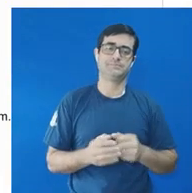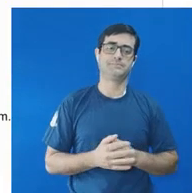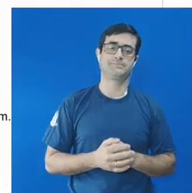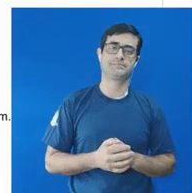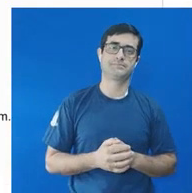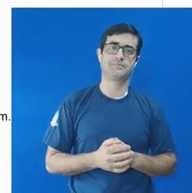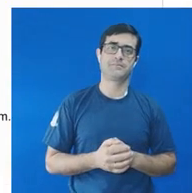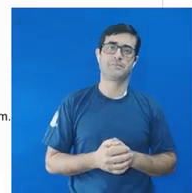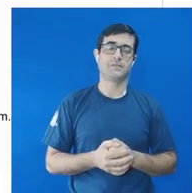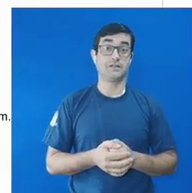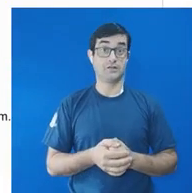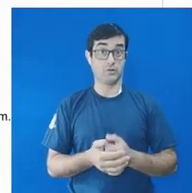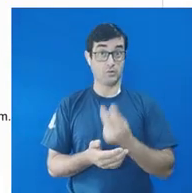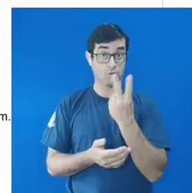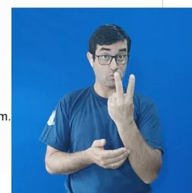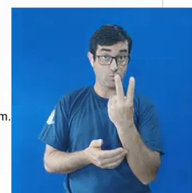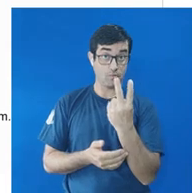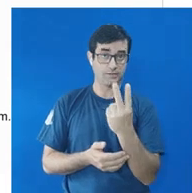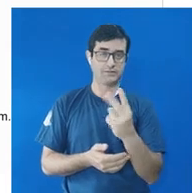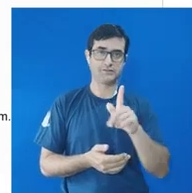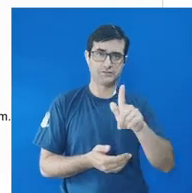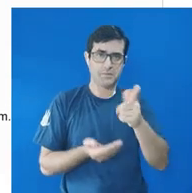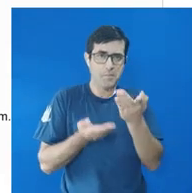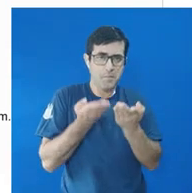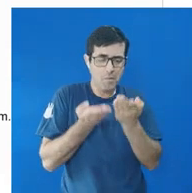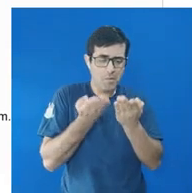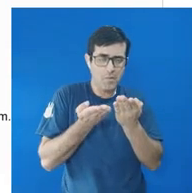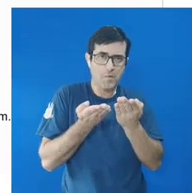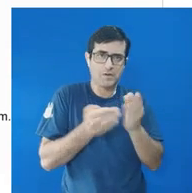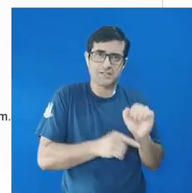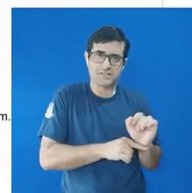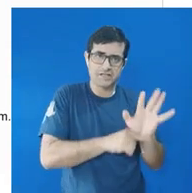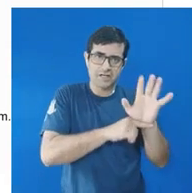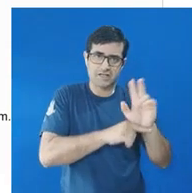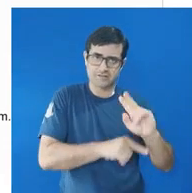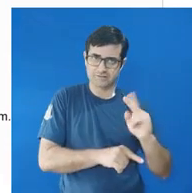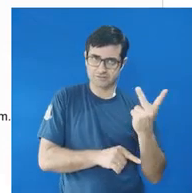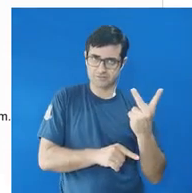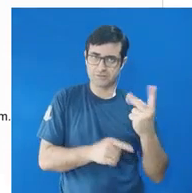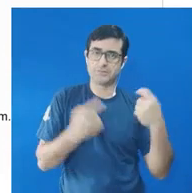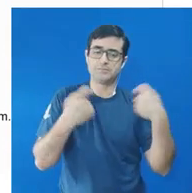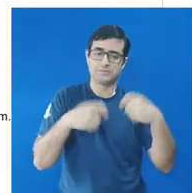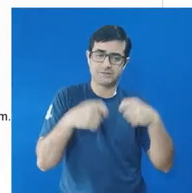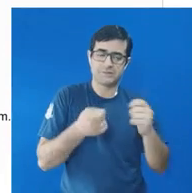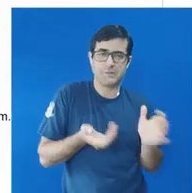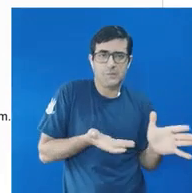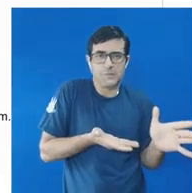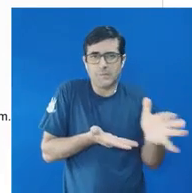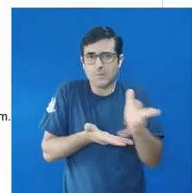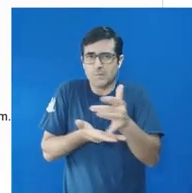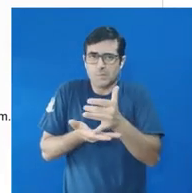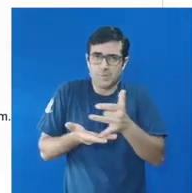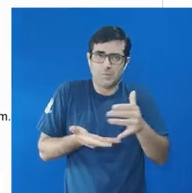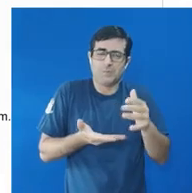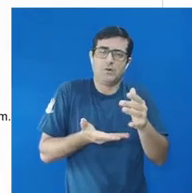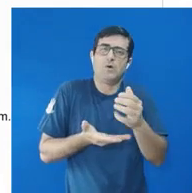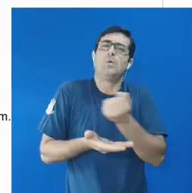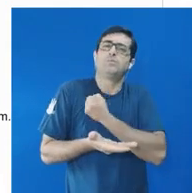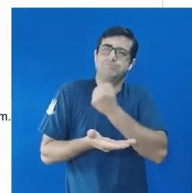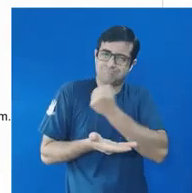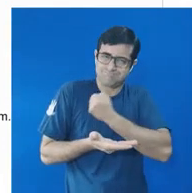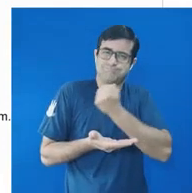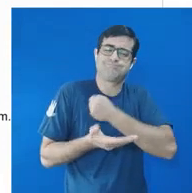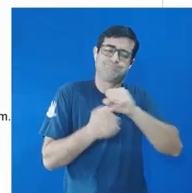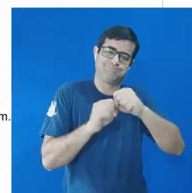aqui, para eu juntar 2 gramas de moléculas de gás hidrogênio, eu preciso juntar esse número muito